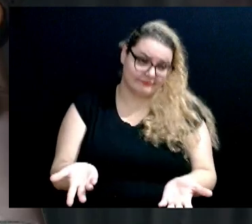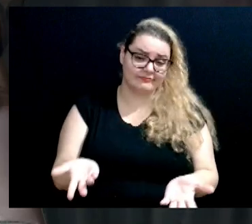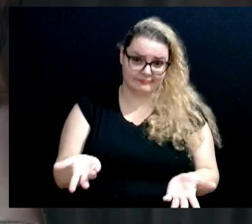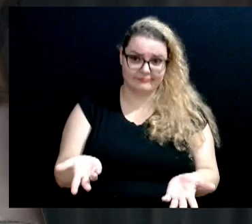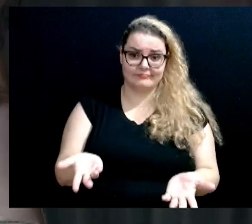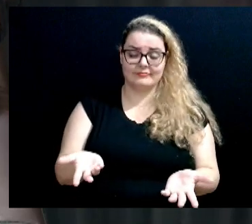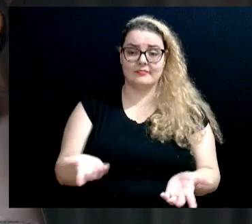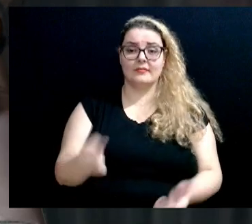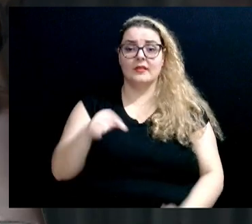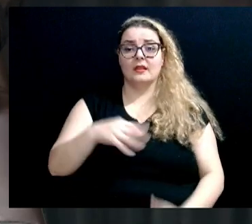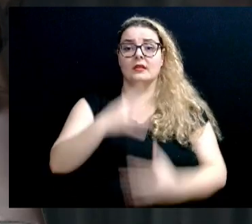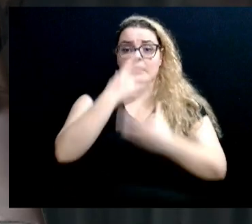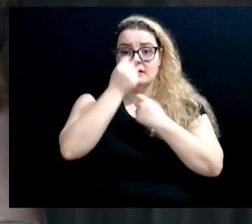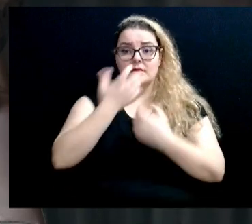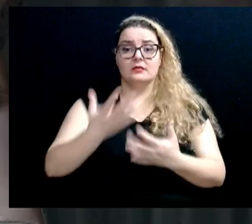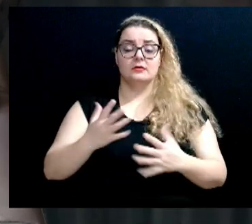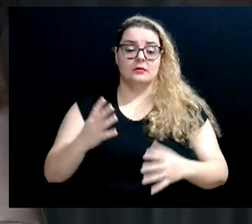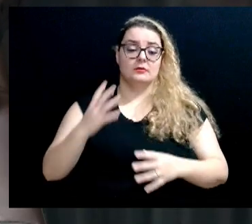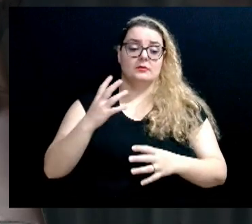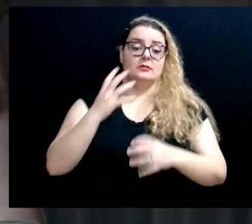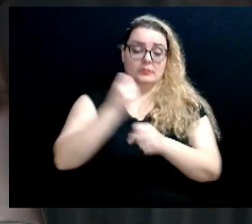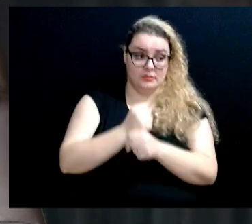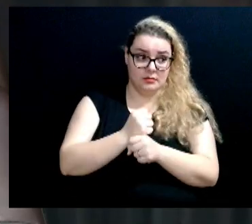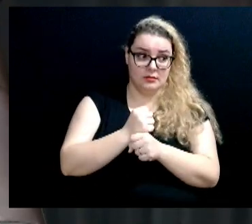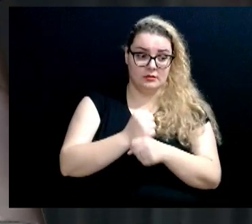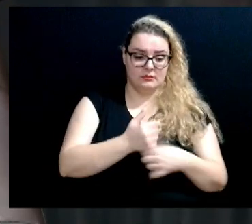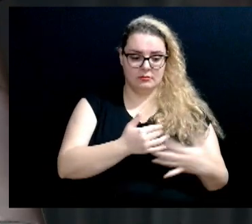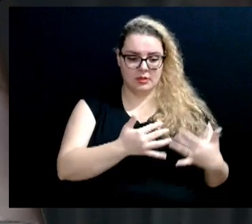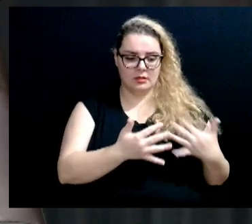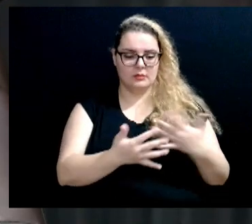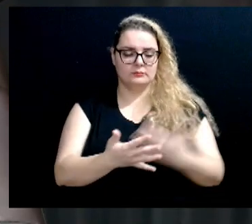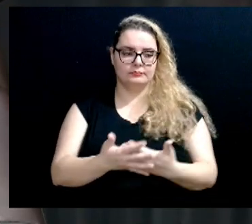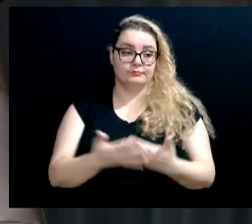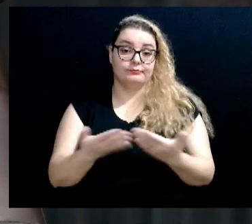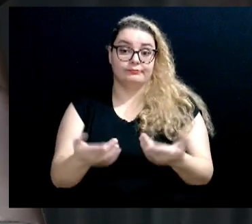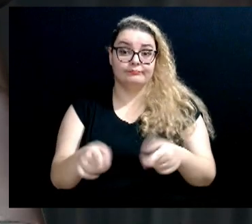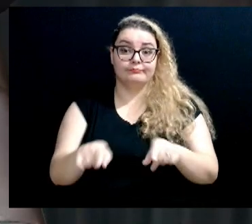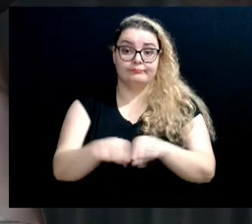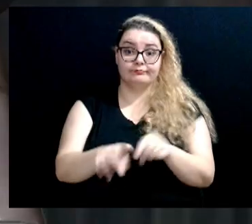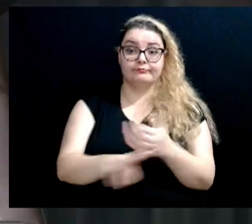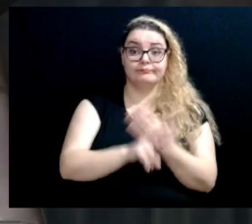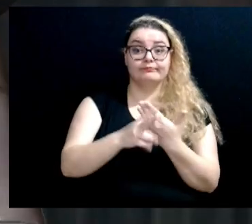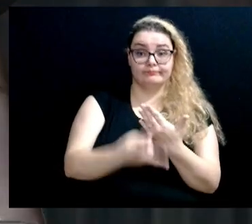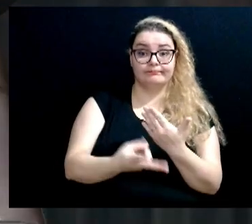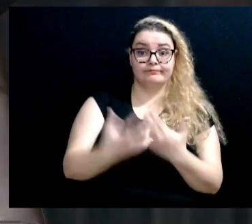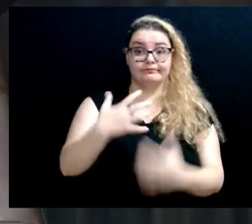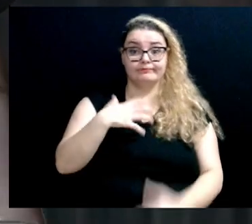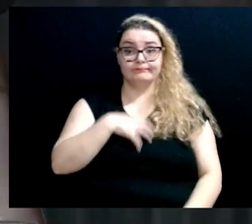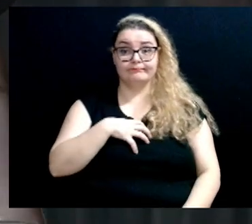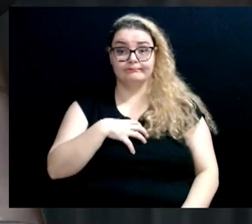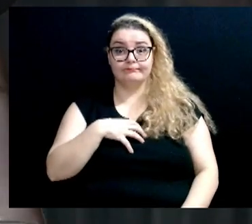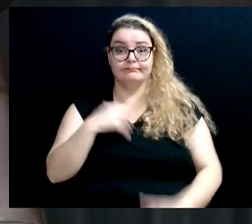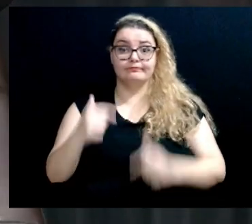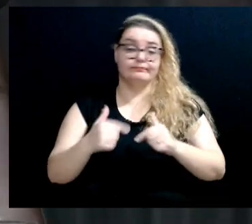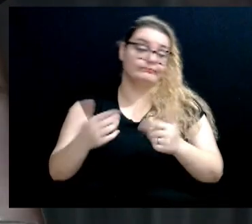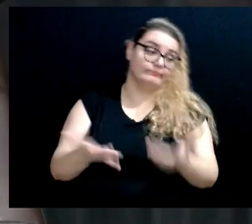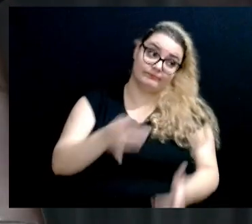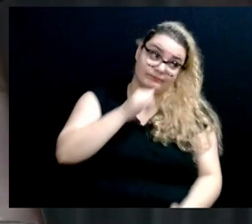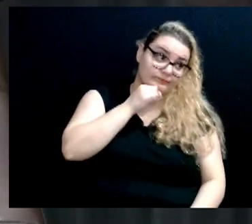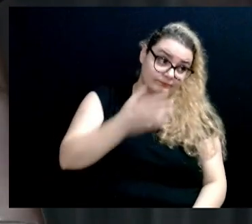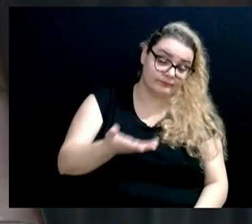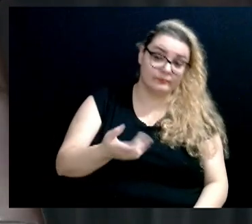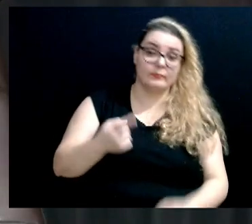vai se acumulando ao longo do tempo. E isso também impacta na forma como a gente trabalha, por exemplo. Por quê? Porque